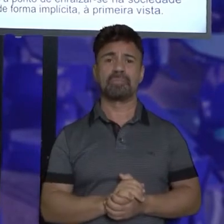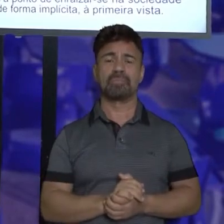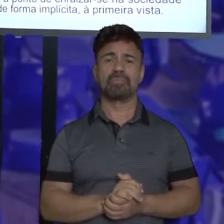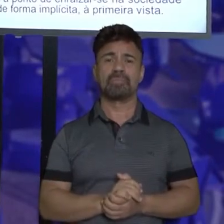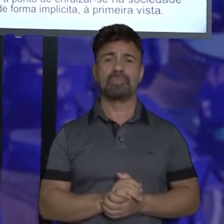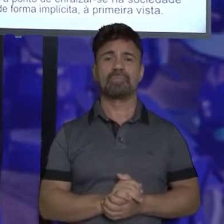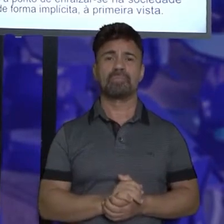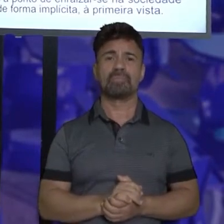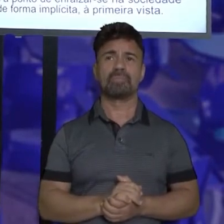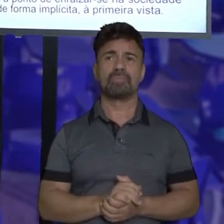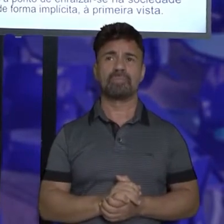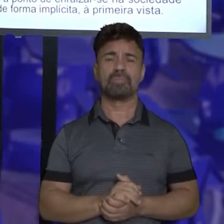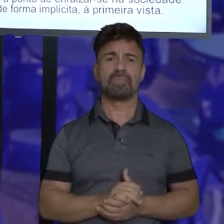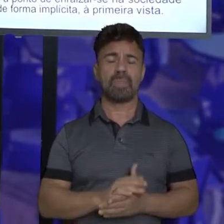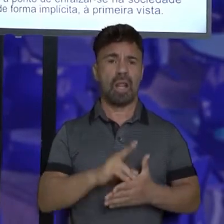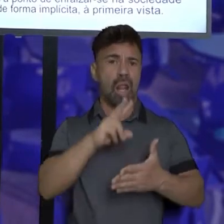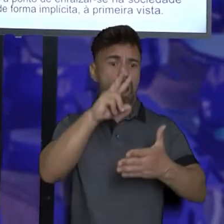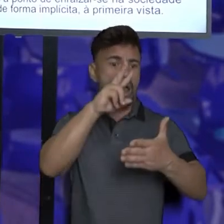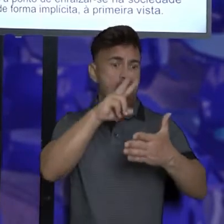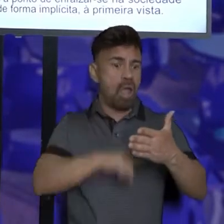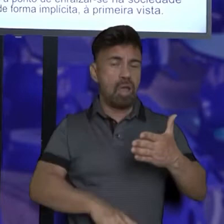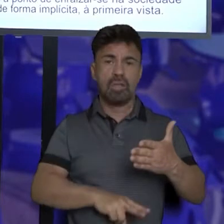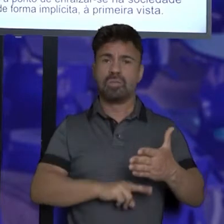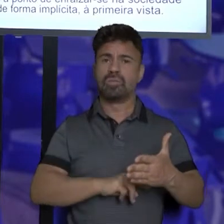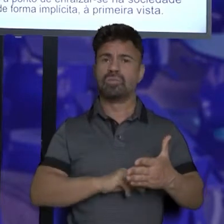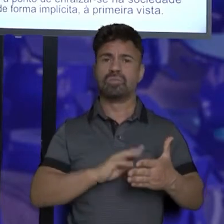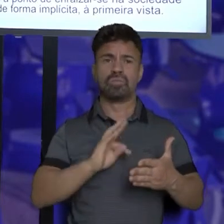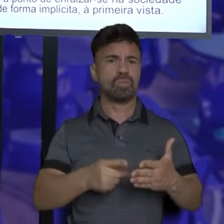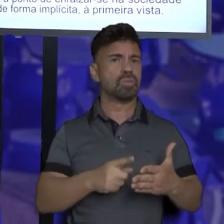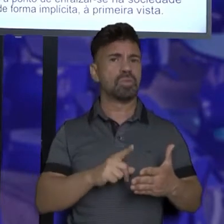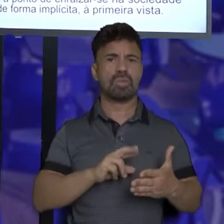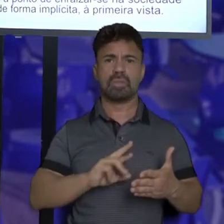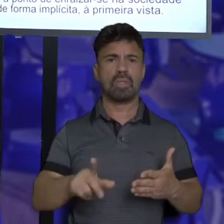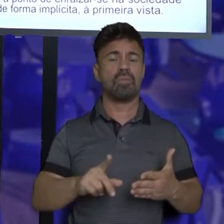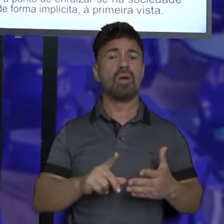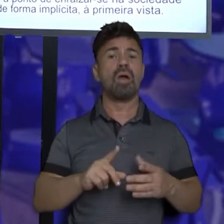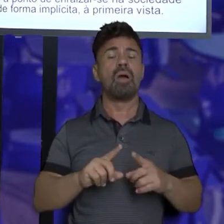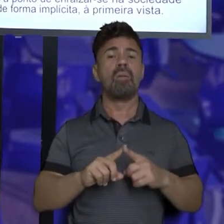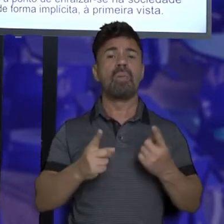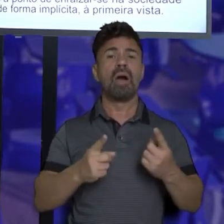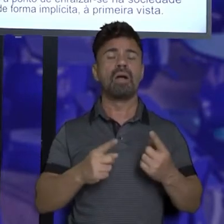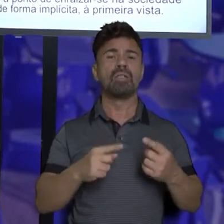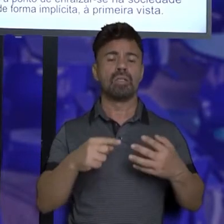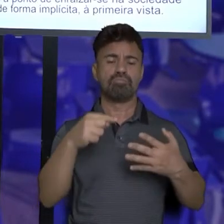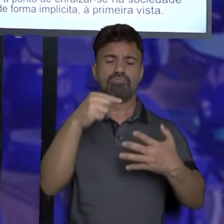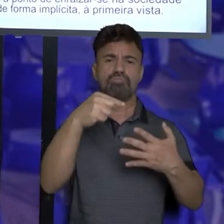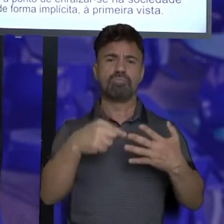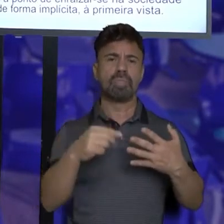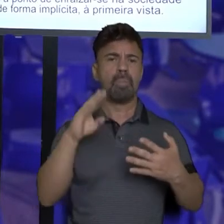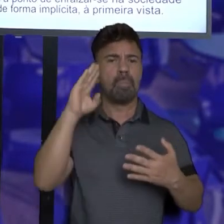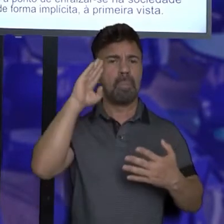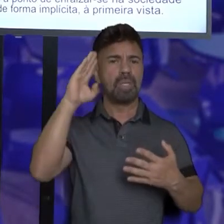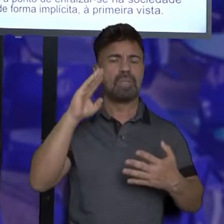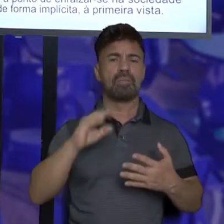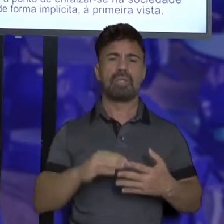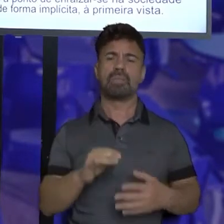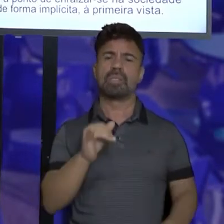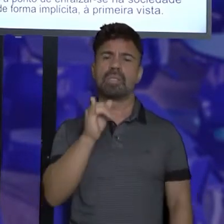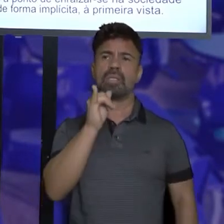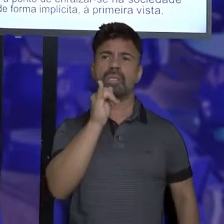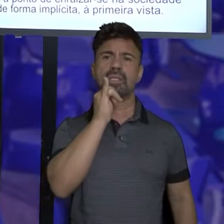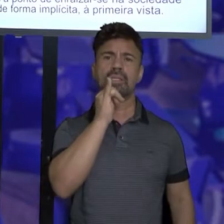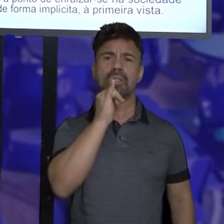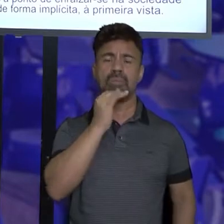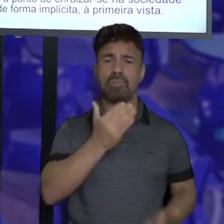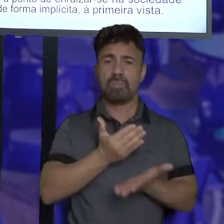Claro, nós não vamos ler todo o texto. Nós vamos apenas pontuar, destacar aqui os pontos principais. Por exemplo,